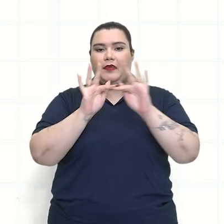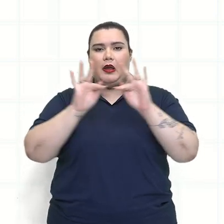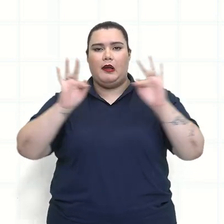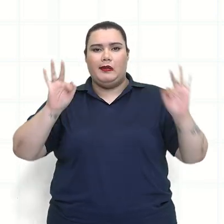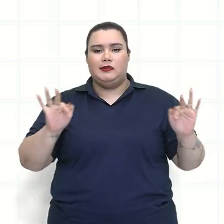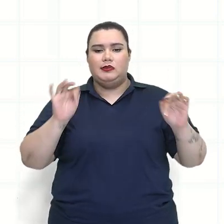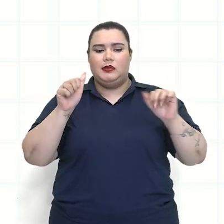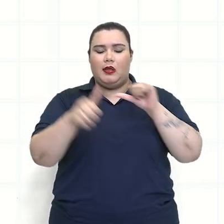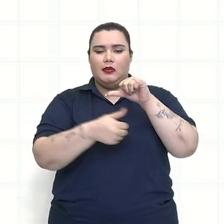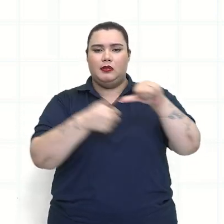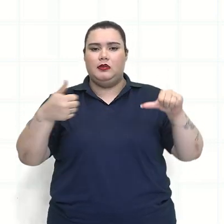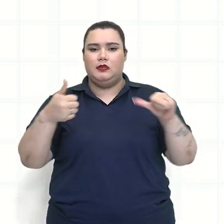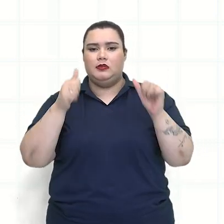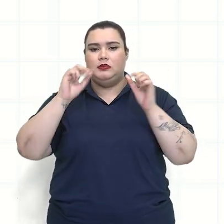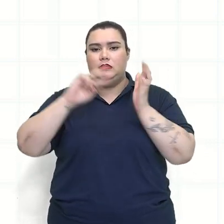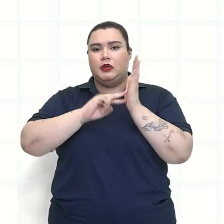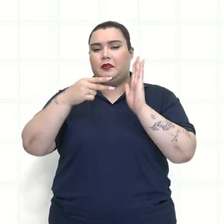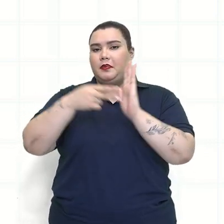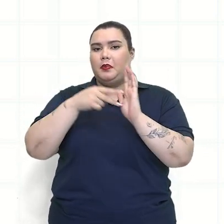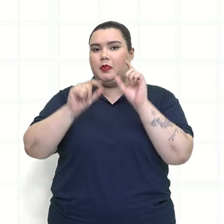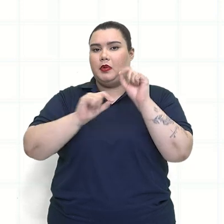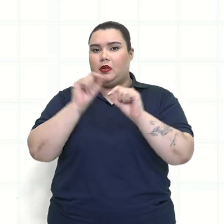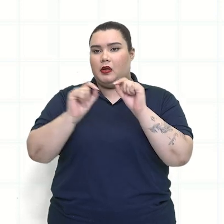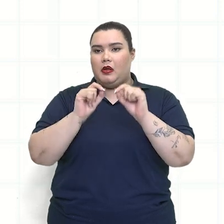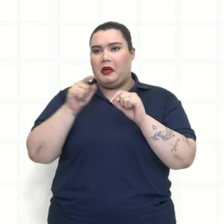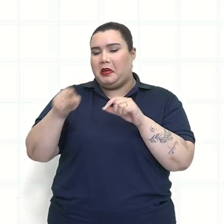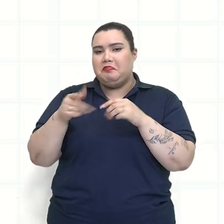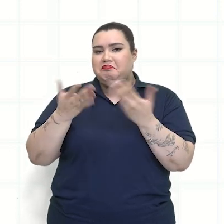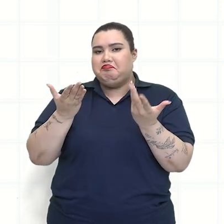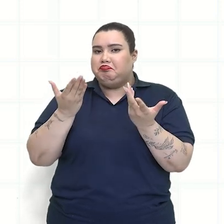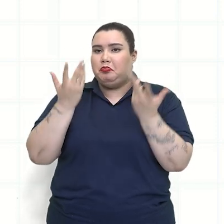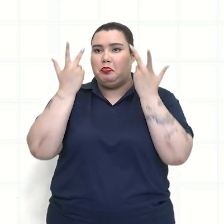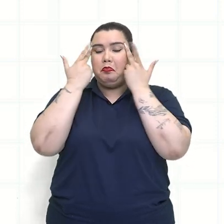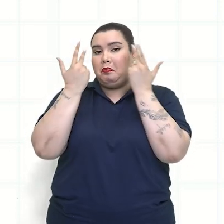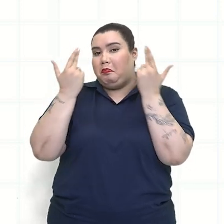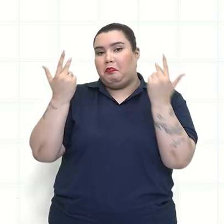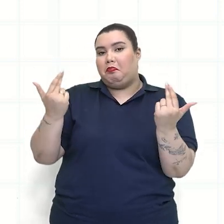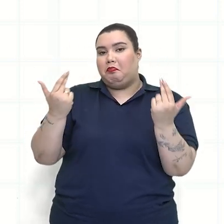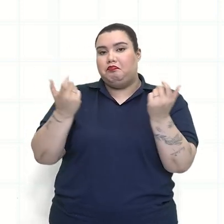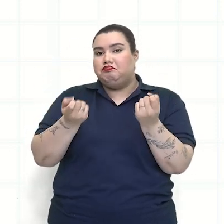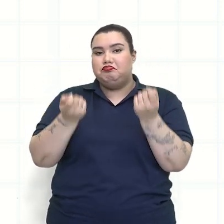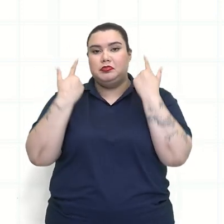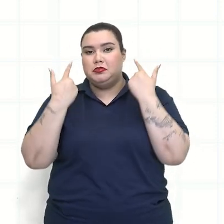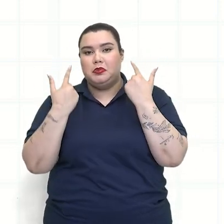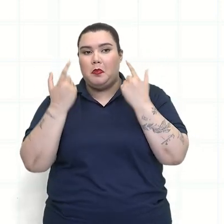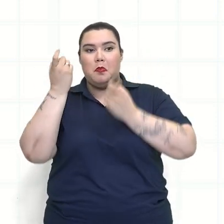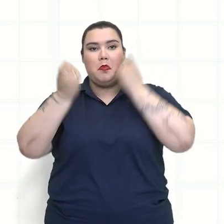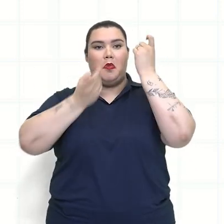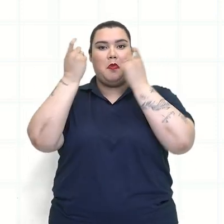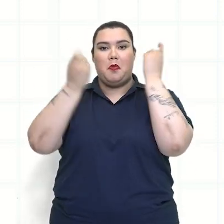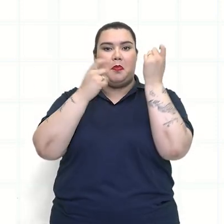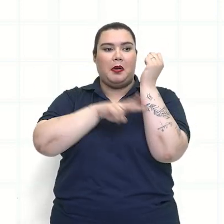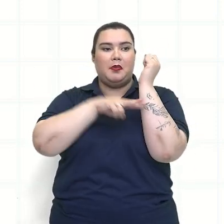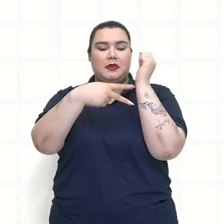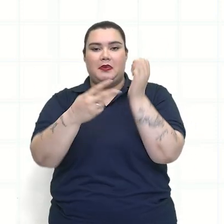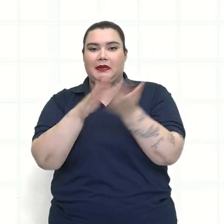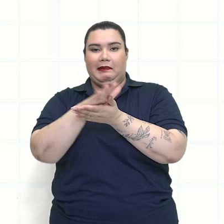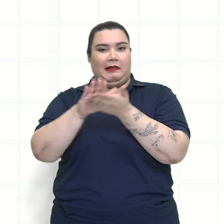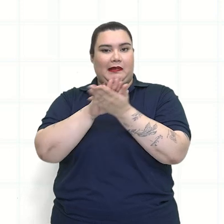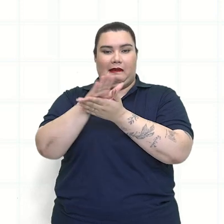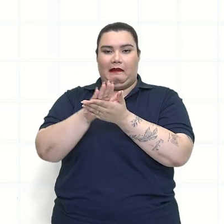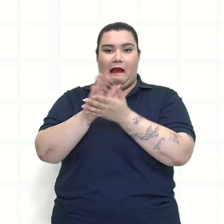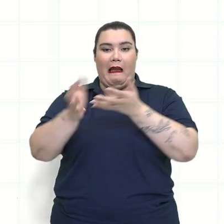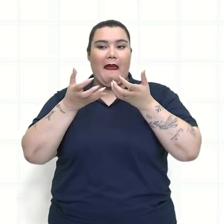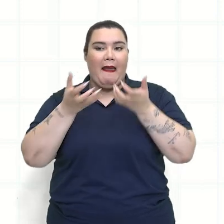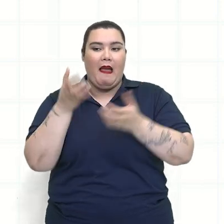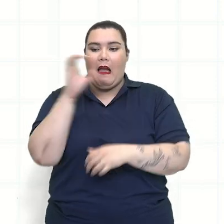de velocidade, mesmo que quebrem o nariz, não estão nem aí, né? Não pensaram nas consequências.